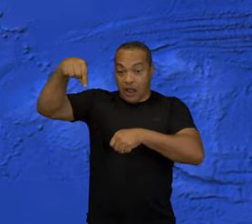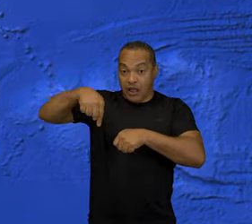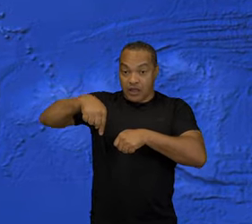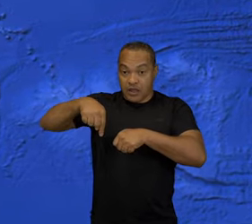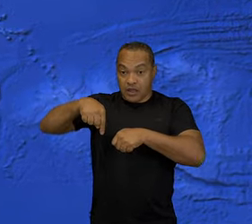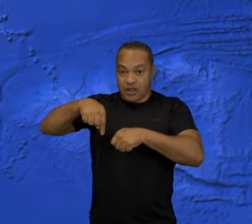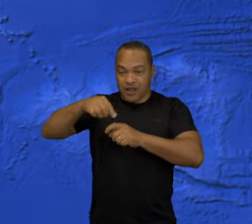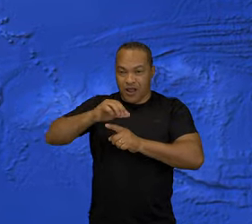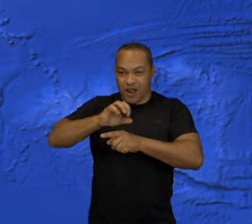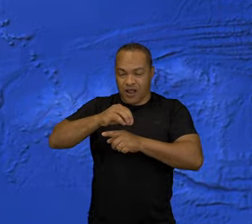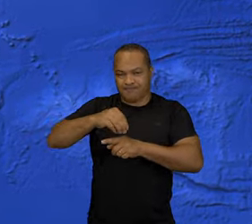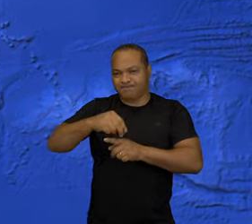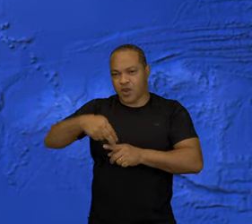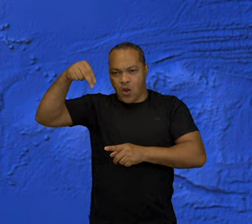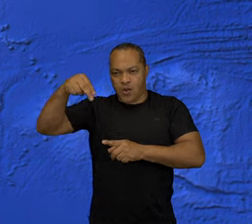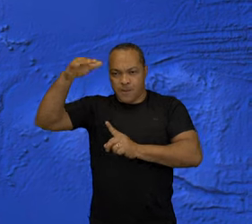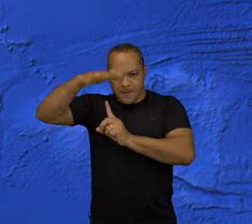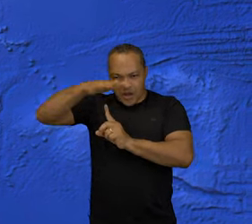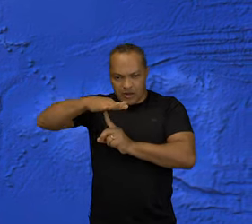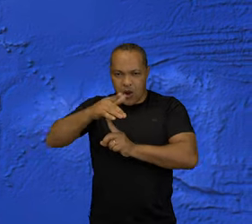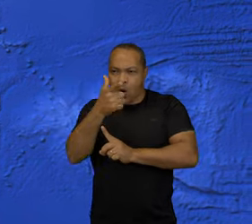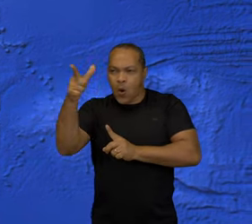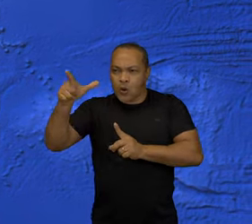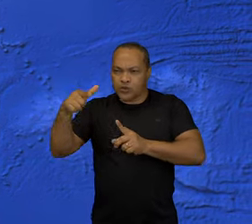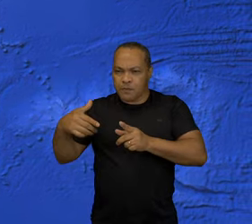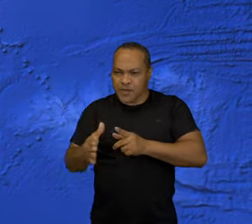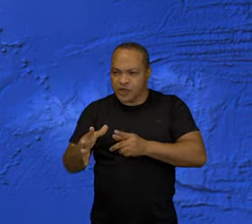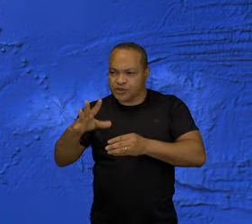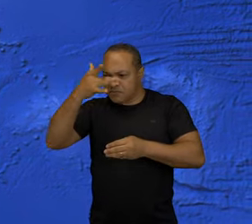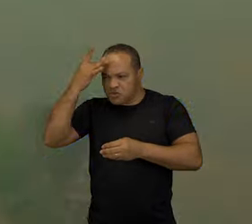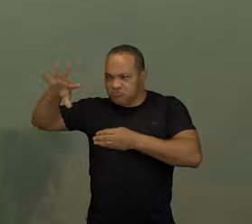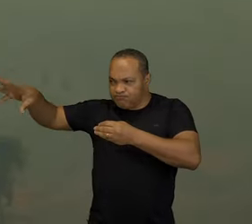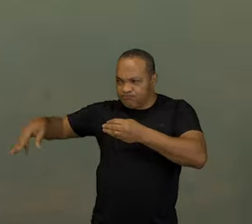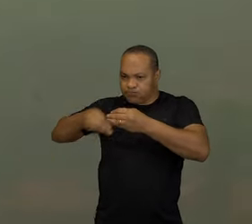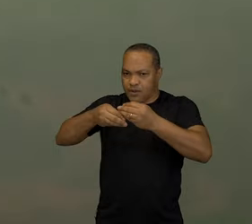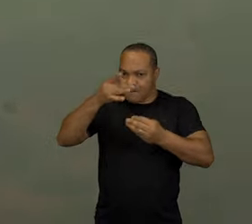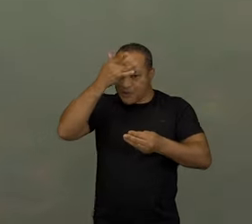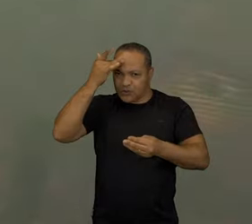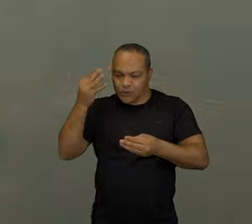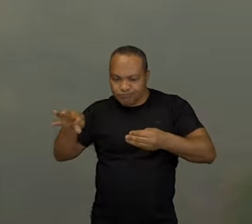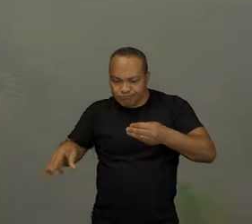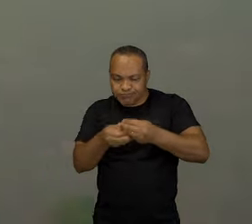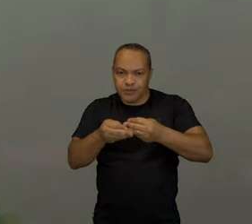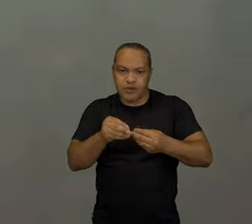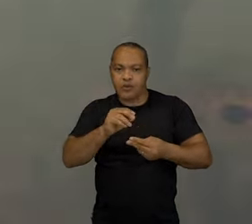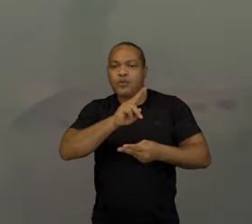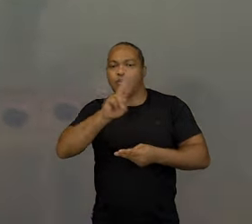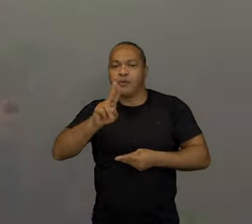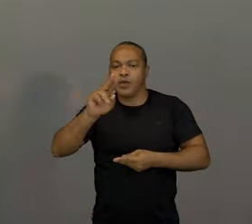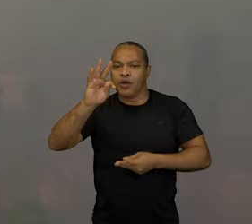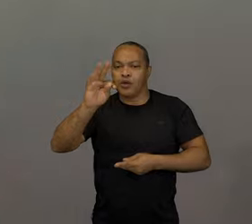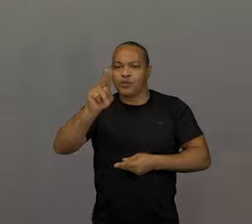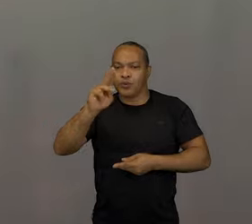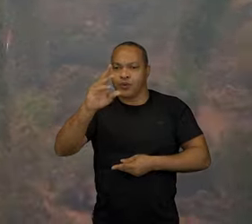do Alto Rio Paraná, dezenas de espécies não nativas foram introduzidas pelo homem, como o